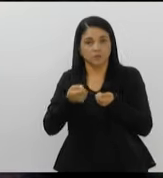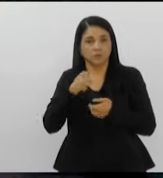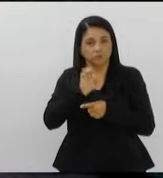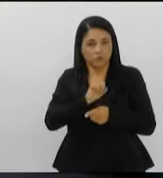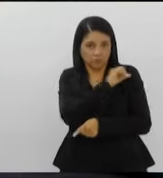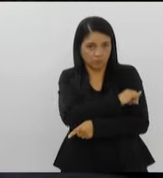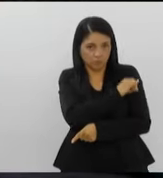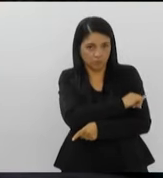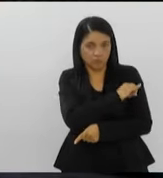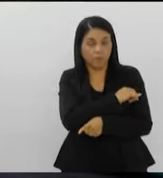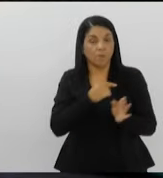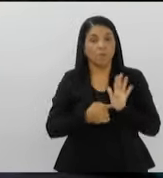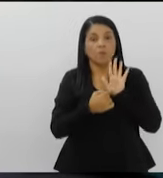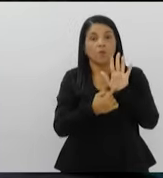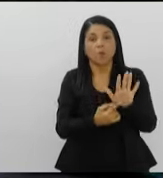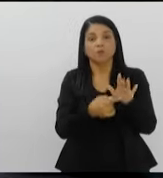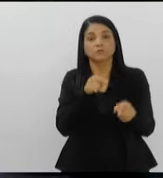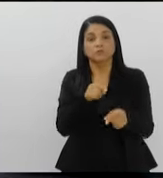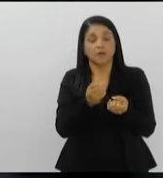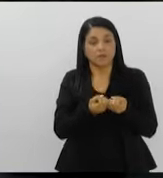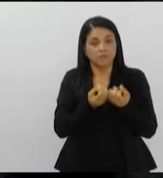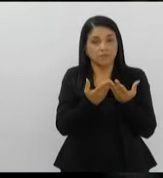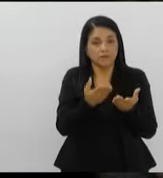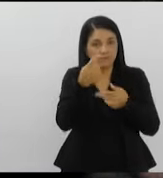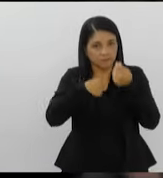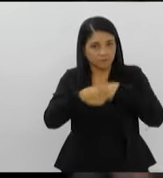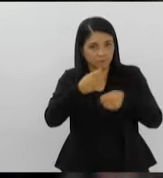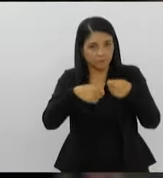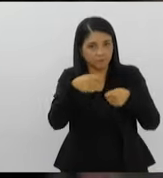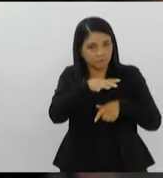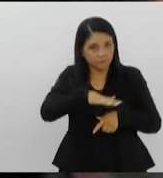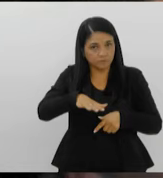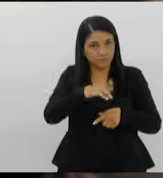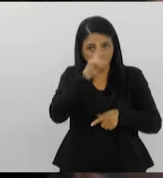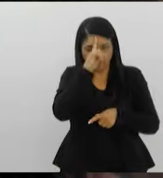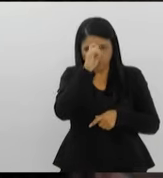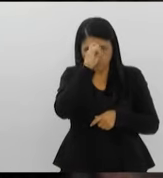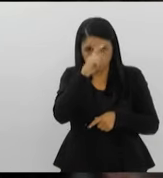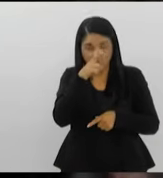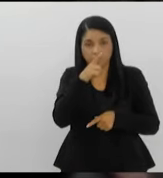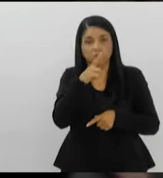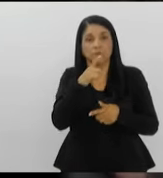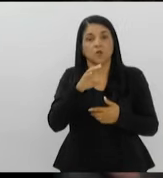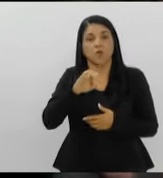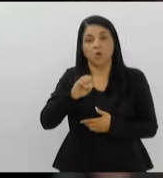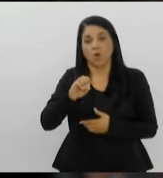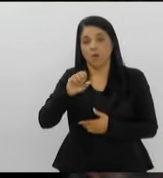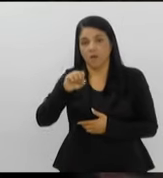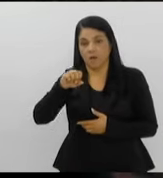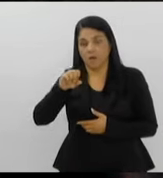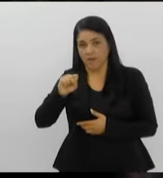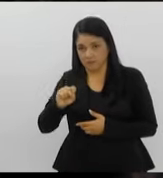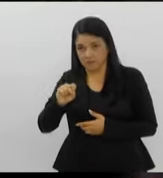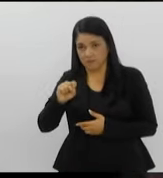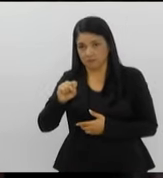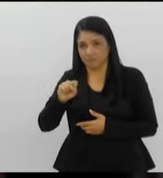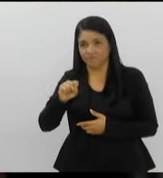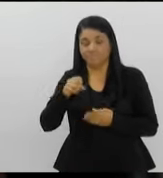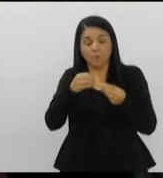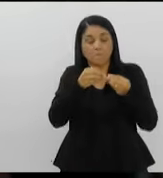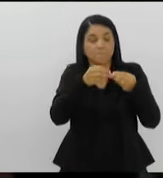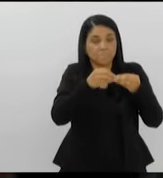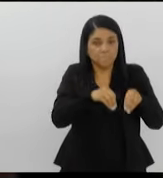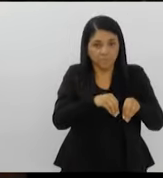só a entrega da administração das unidades hospitalares para as OSs causa